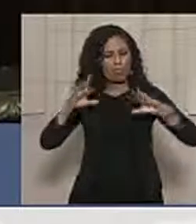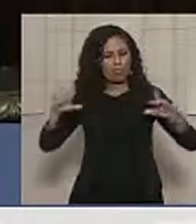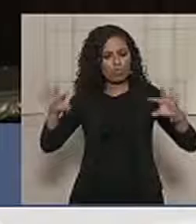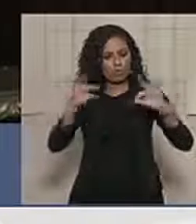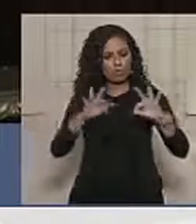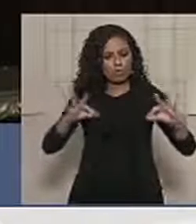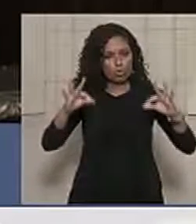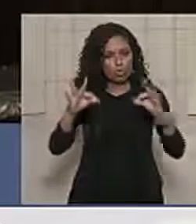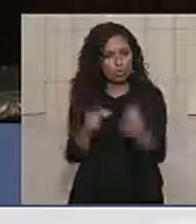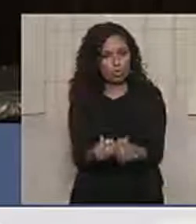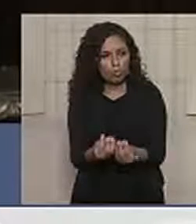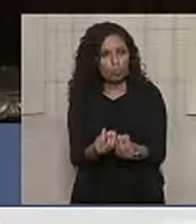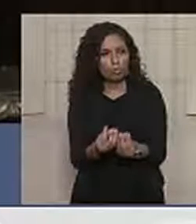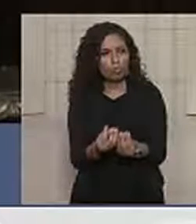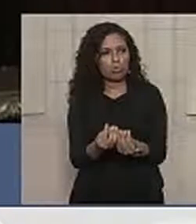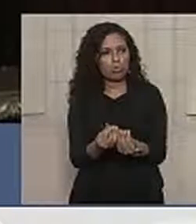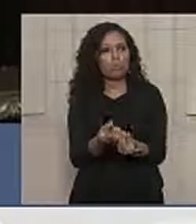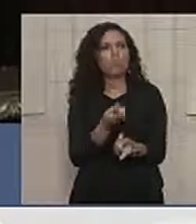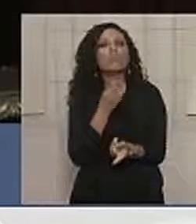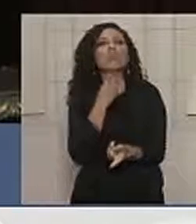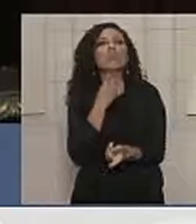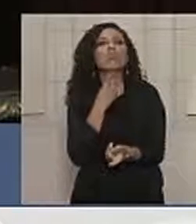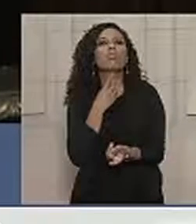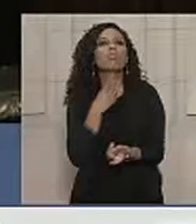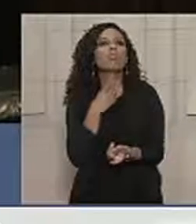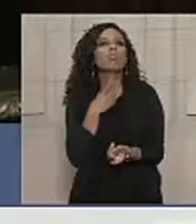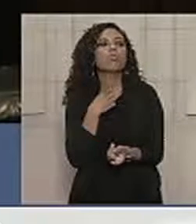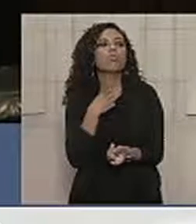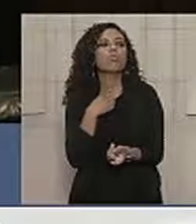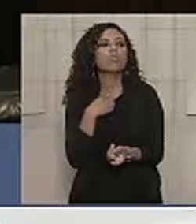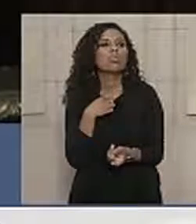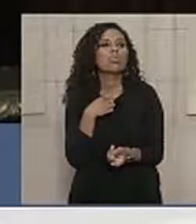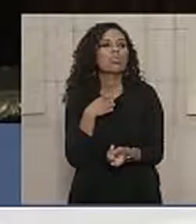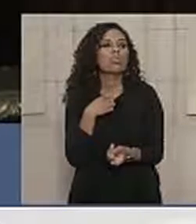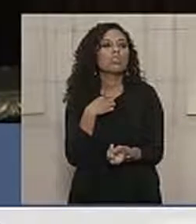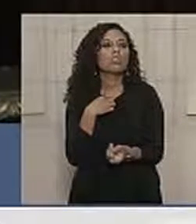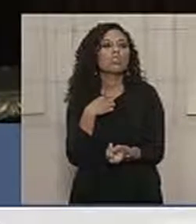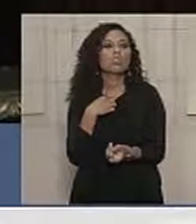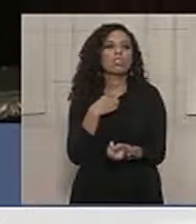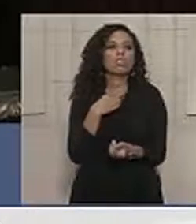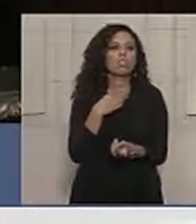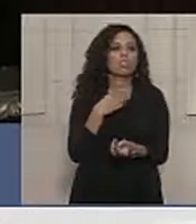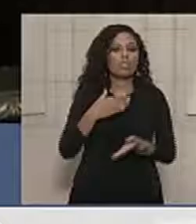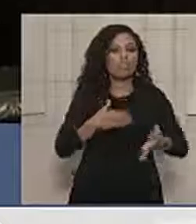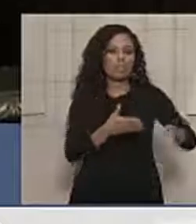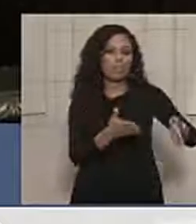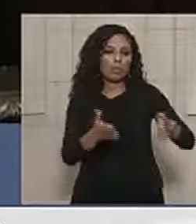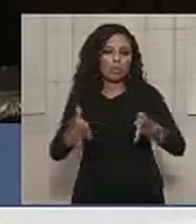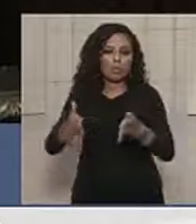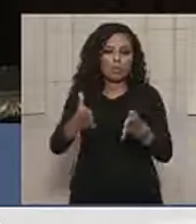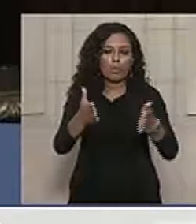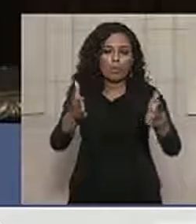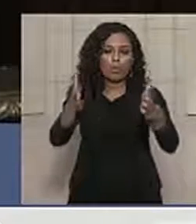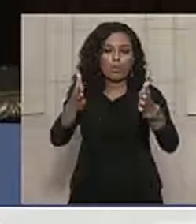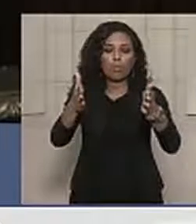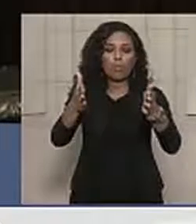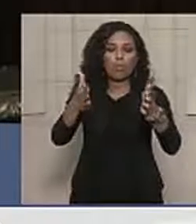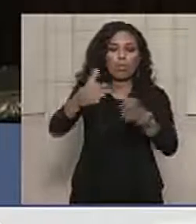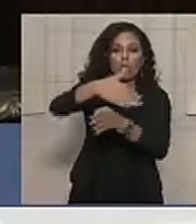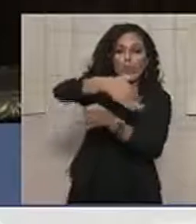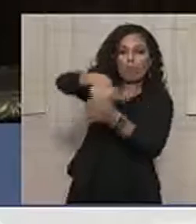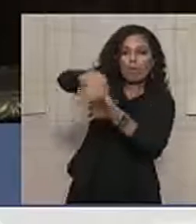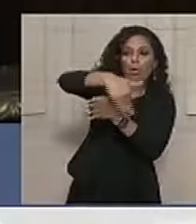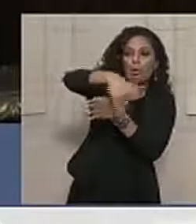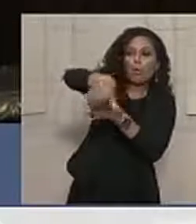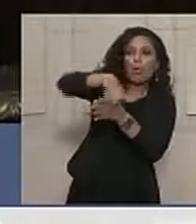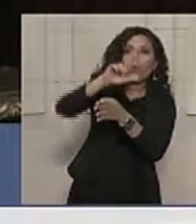intenção em nomear uma via pública de Paris com o nome da então vereadora executada